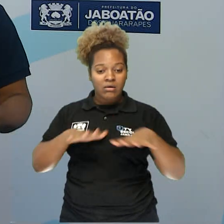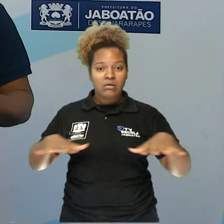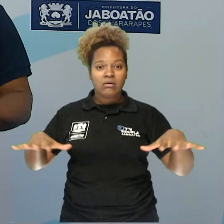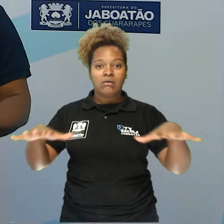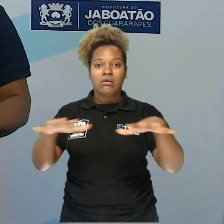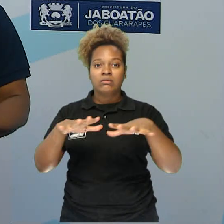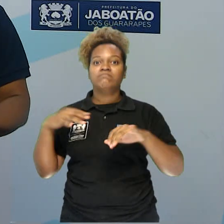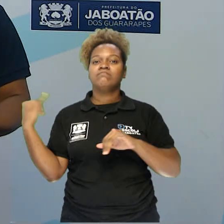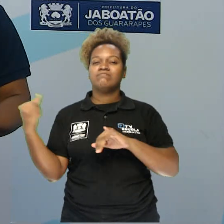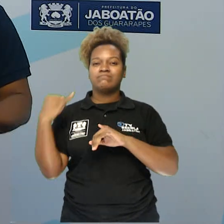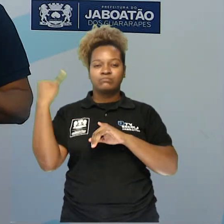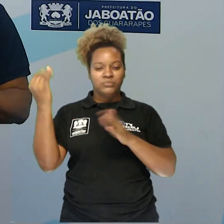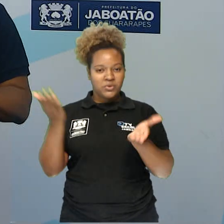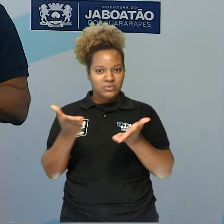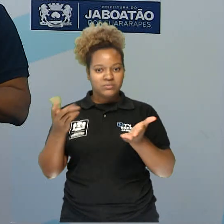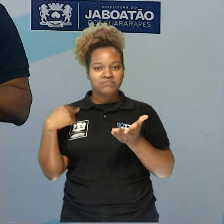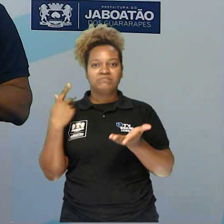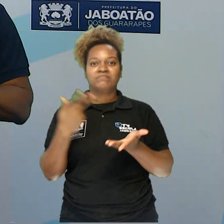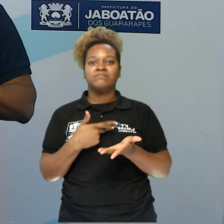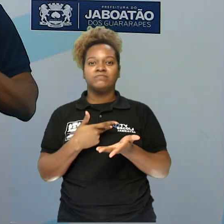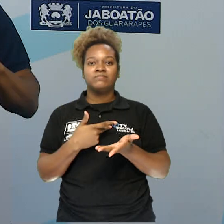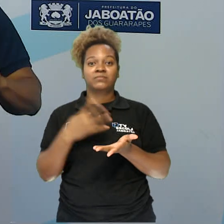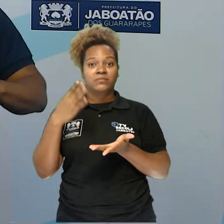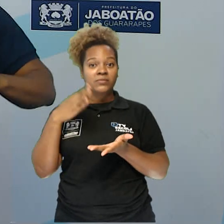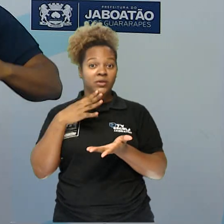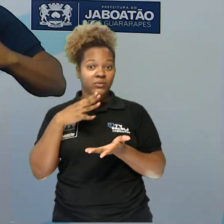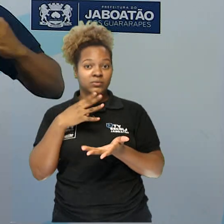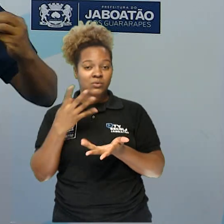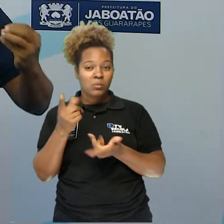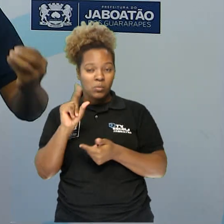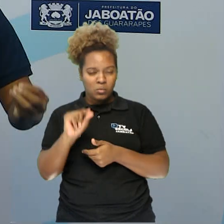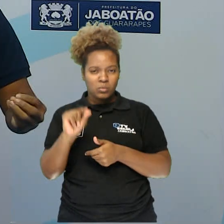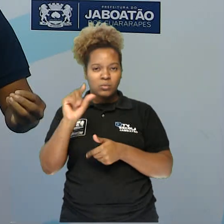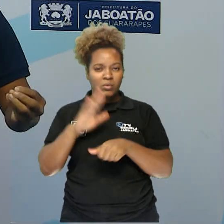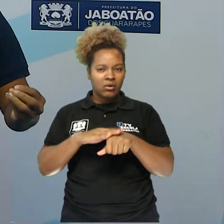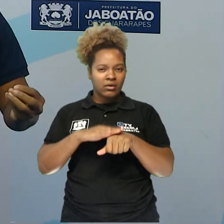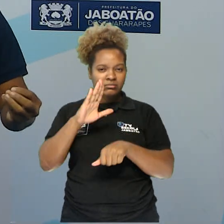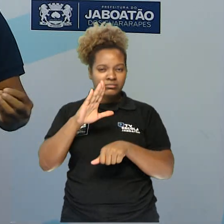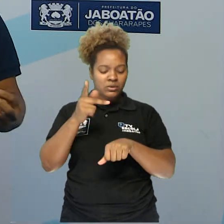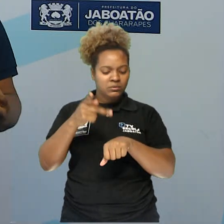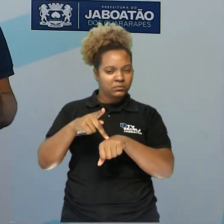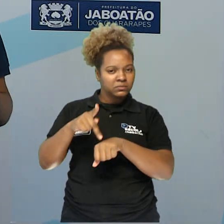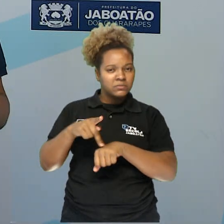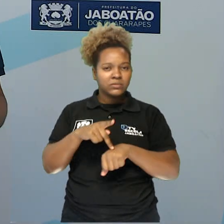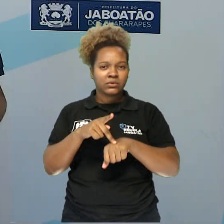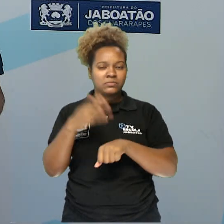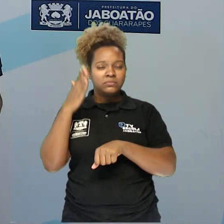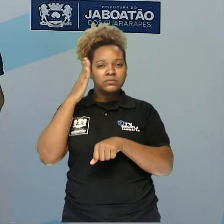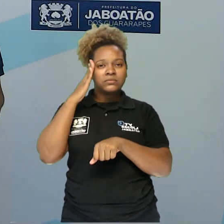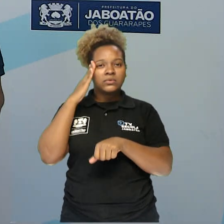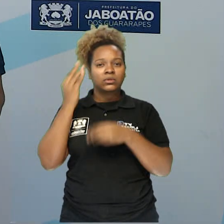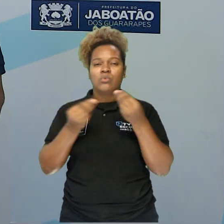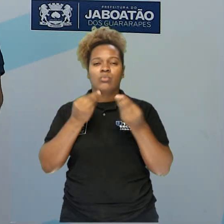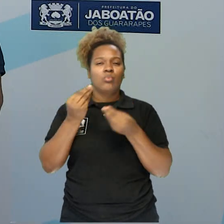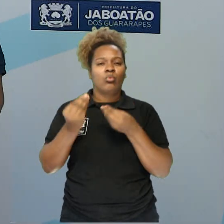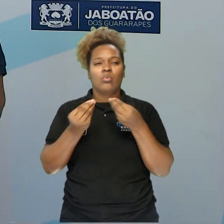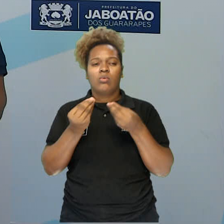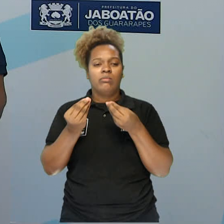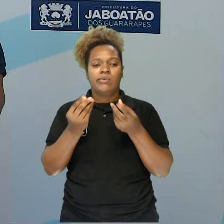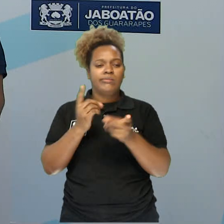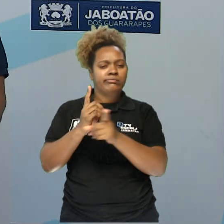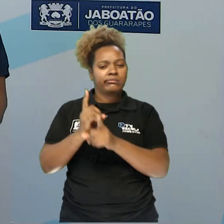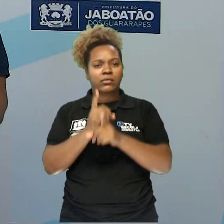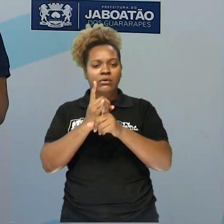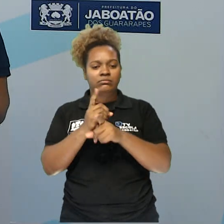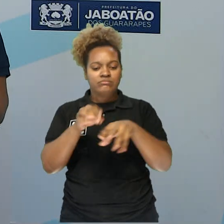importância para nós hoje. Vamos conhecer um pouco mais sobre as rochas e vamos entender como ocorrem